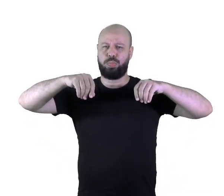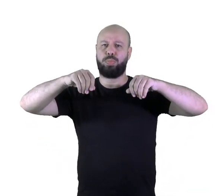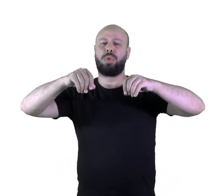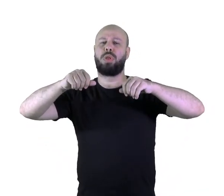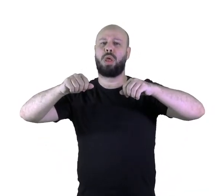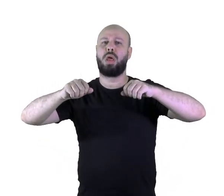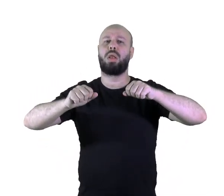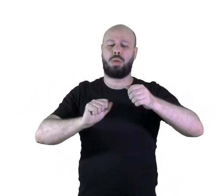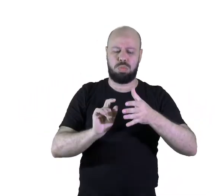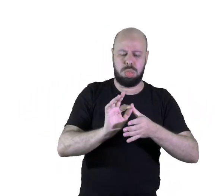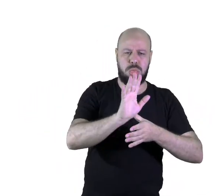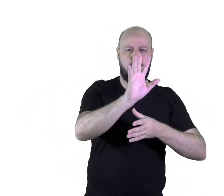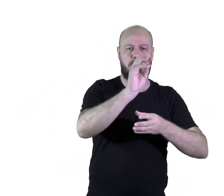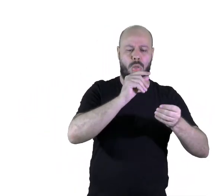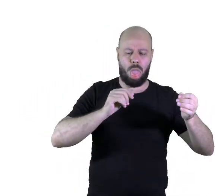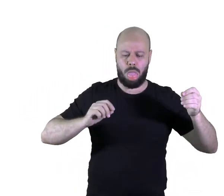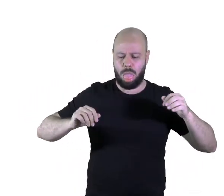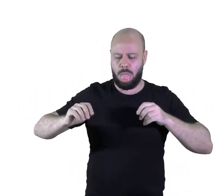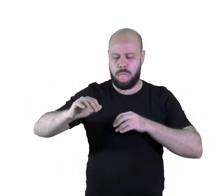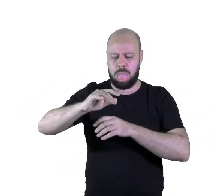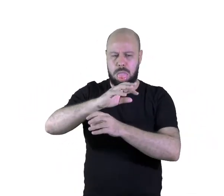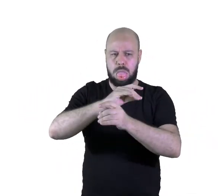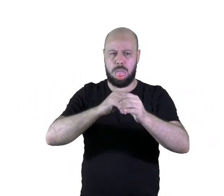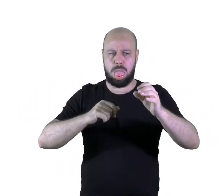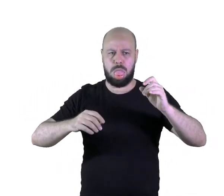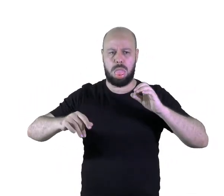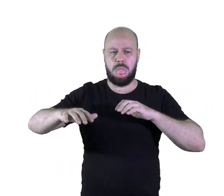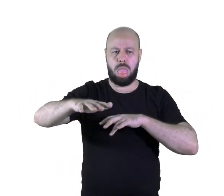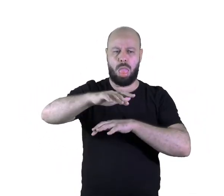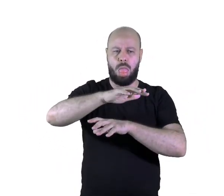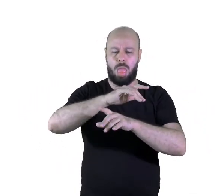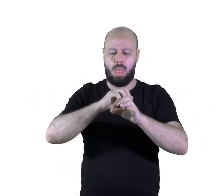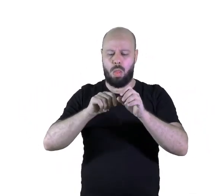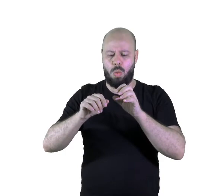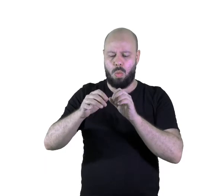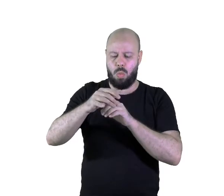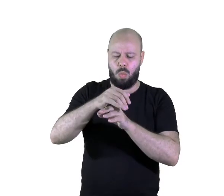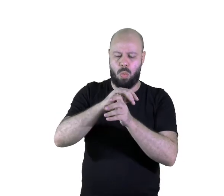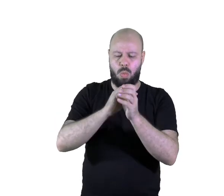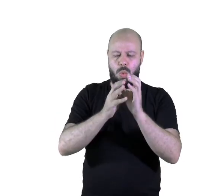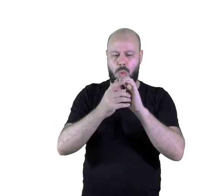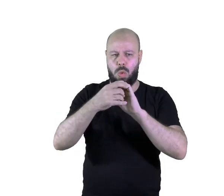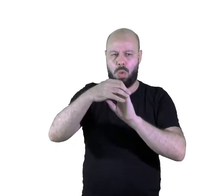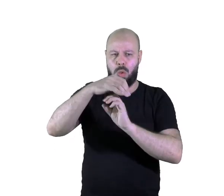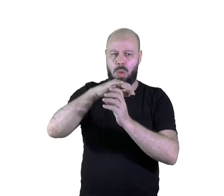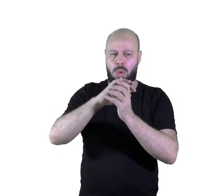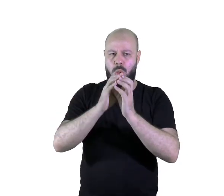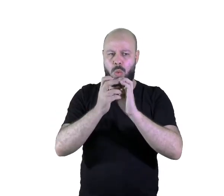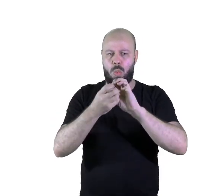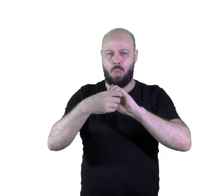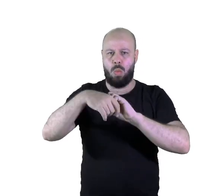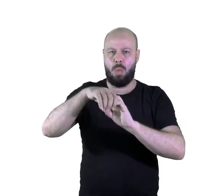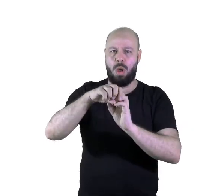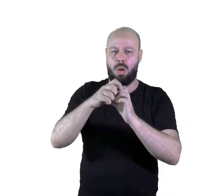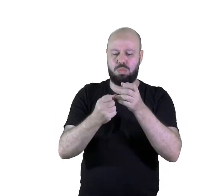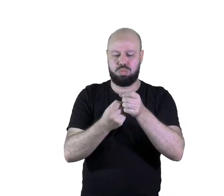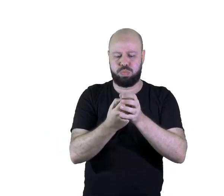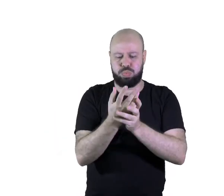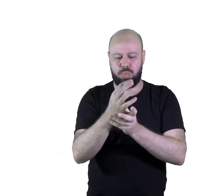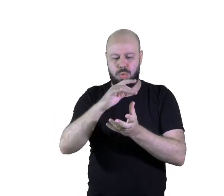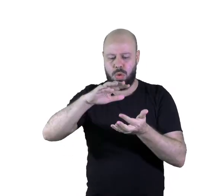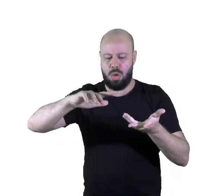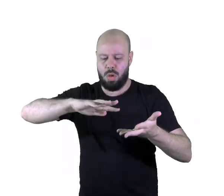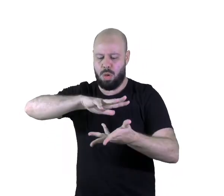que giravam em torno, né, e aí isso foi se aglomerando e formando os planetas e o